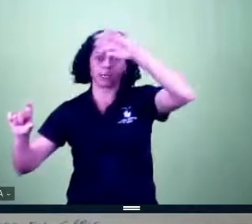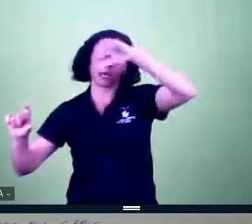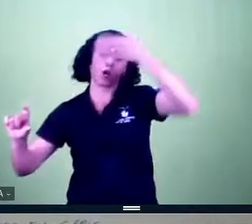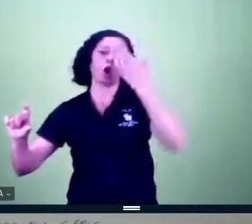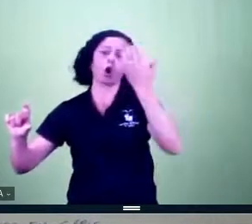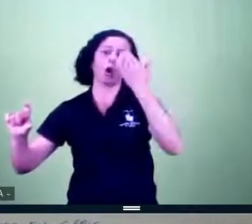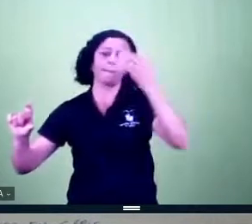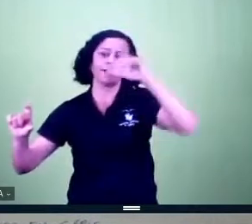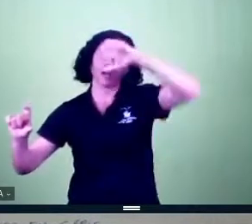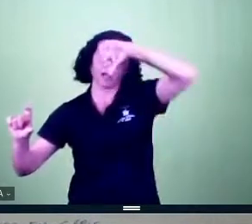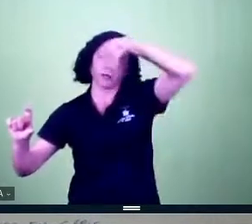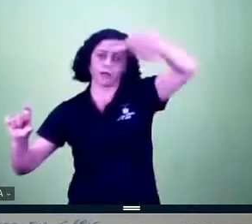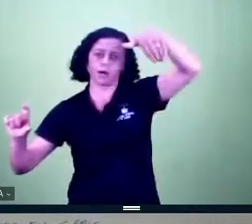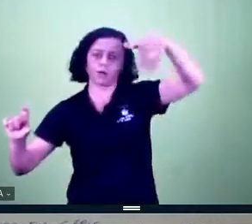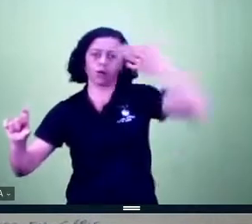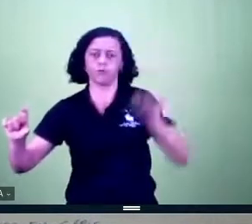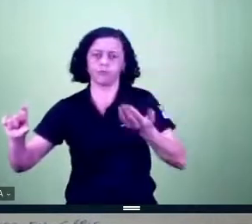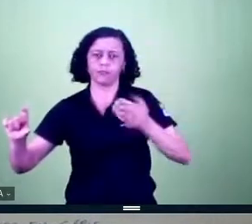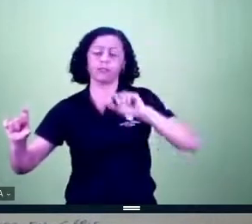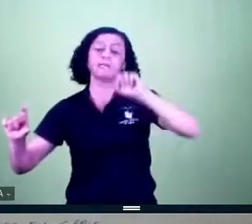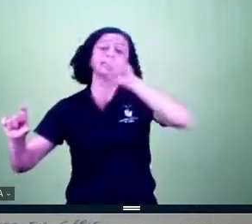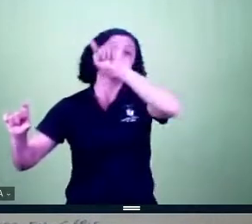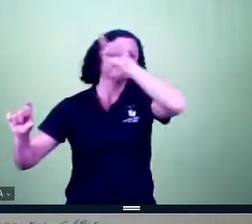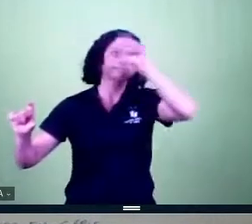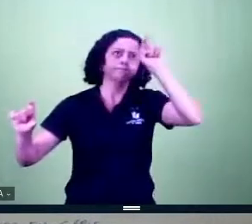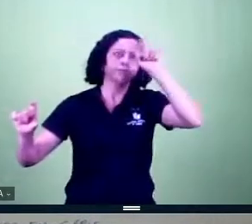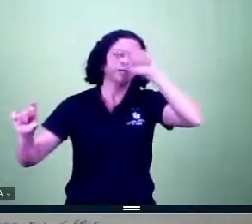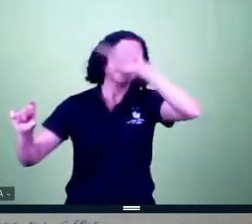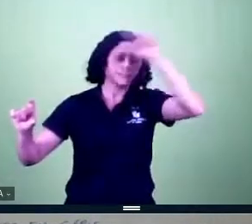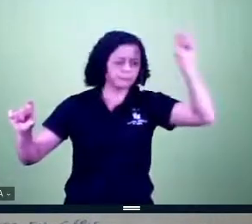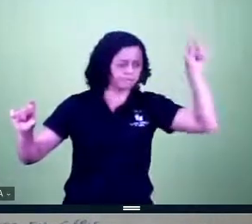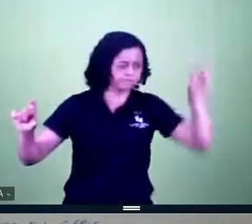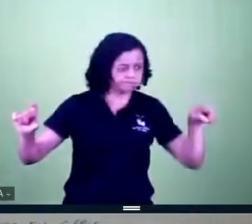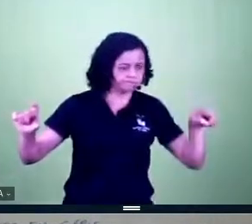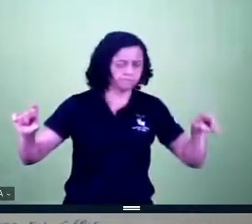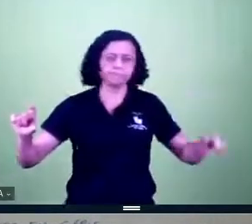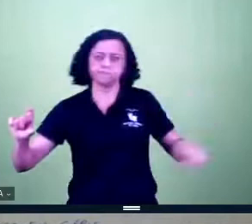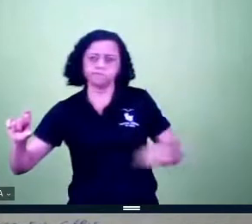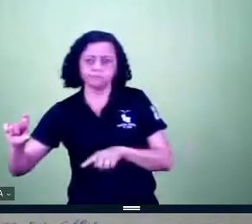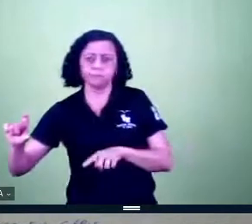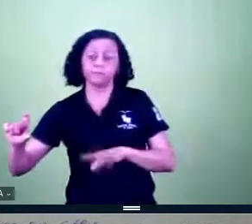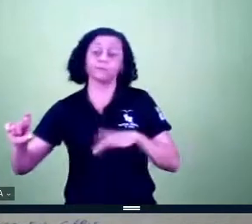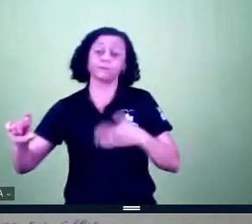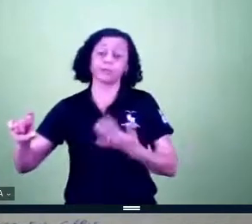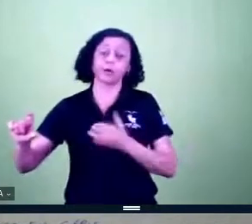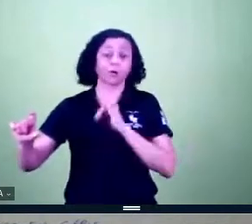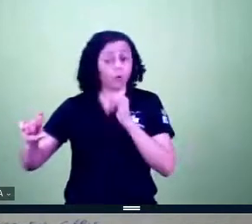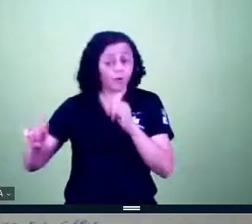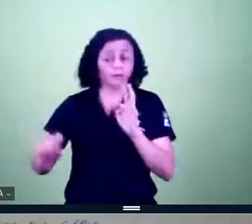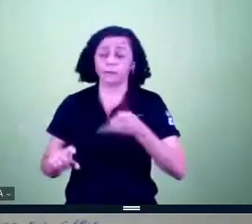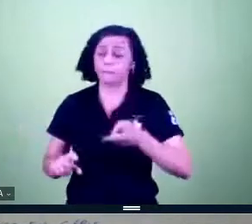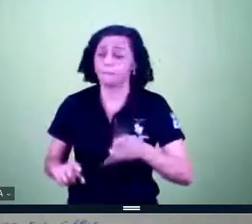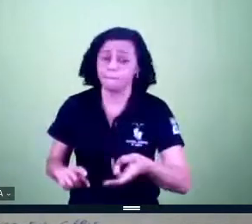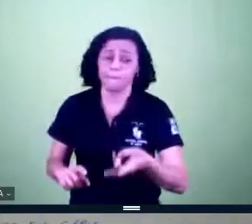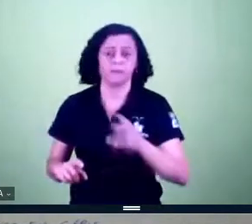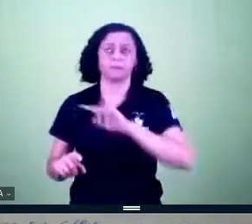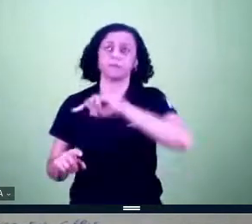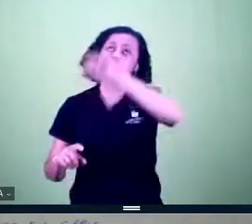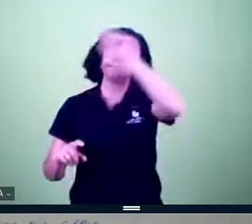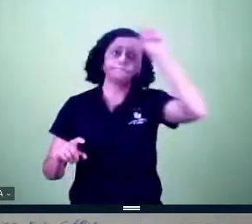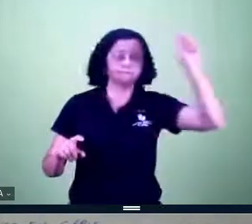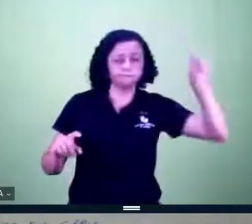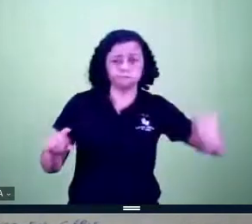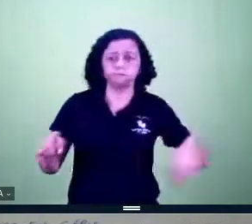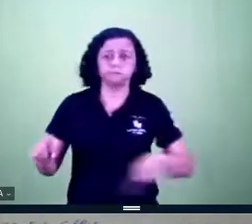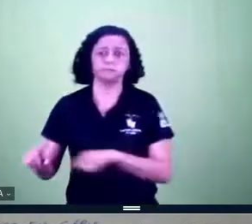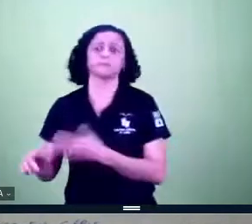Até ir para o esgoto, por exemplo. Né? Esse caminho que ela faz, a corrente que sai daqui é a mesma que vai percorrer durante todo o circuito.